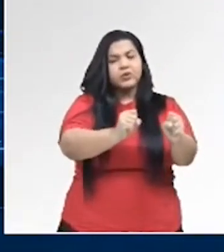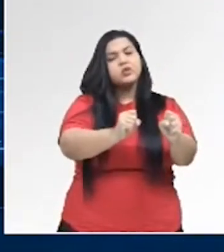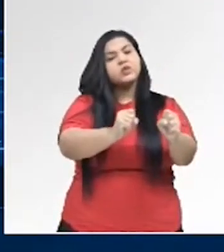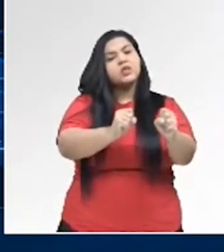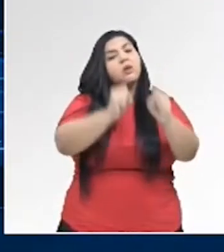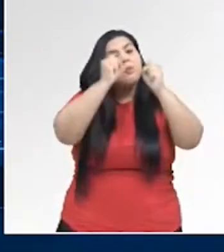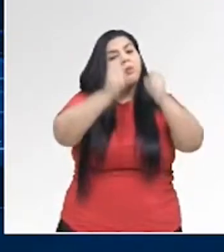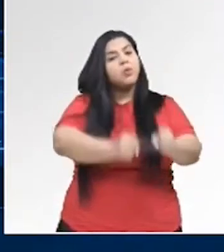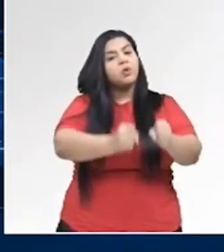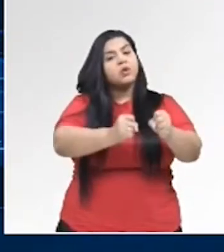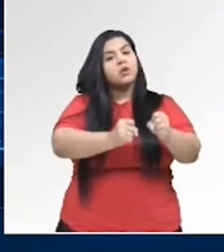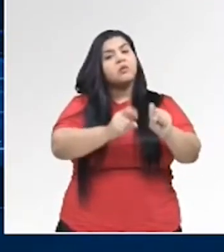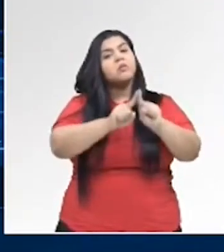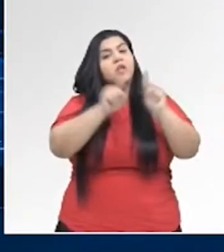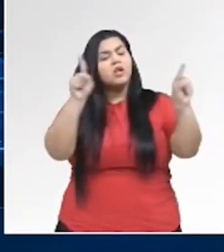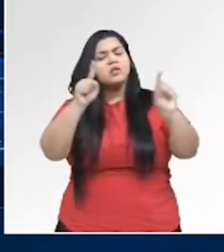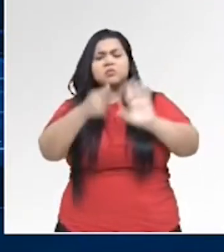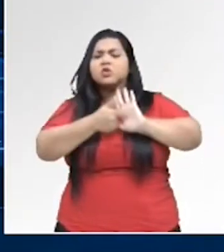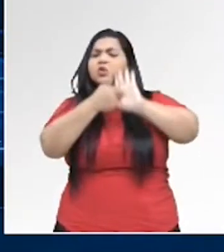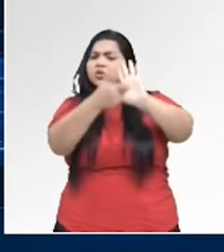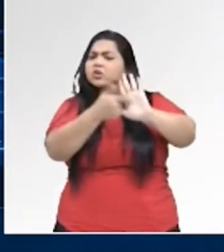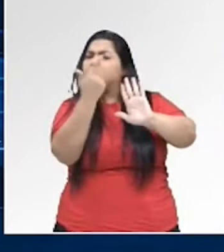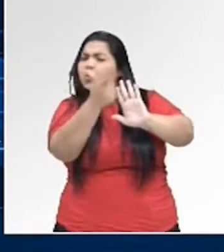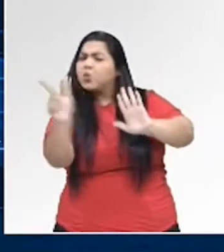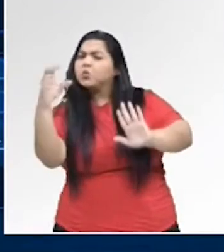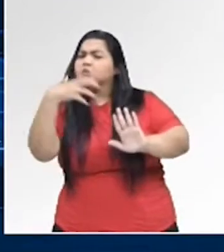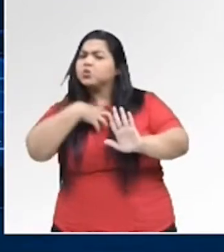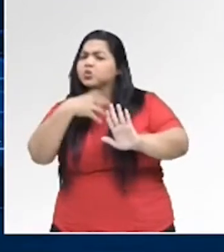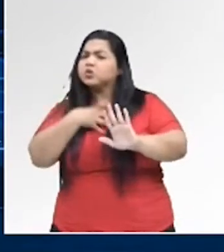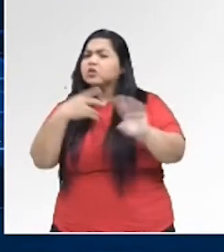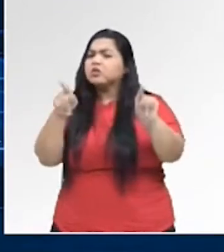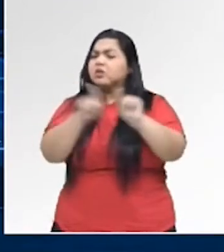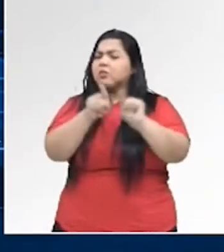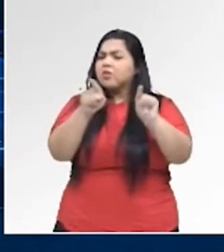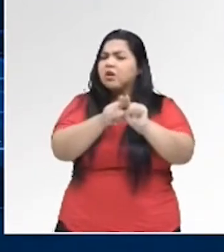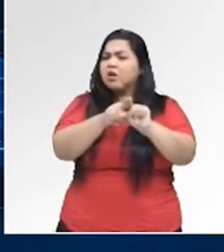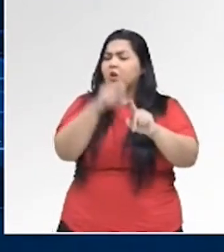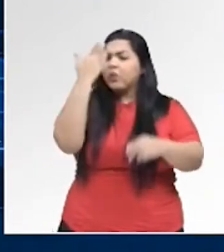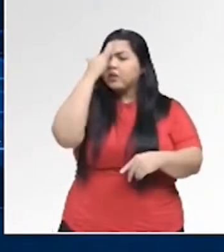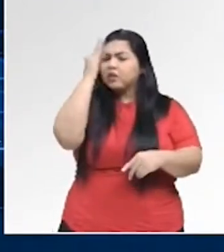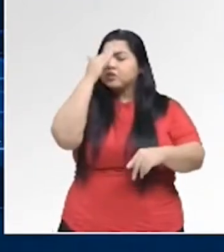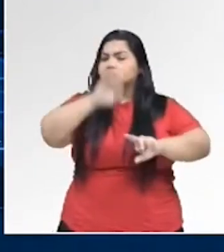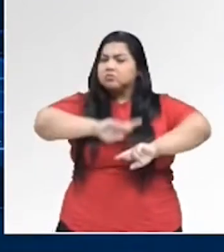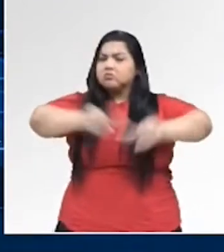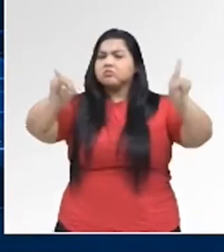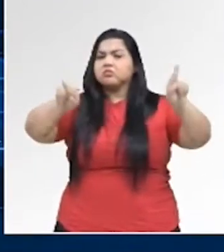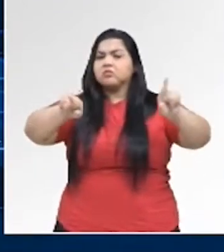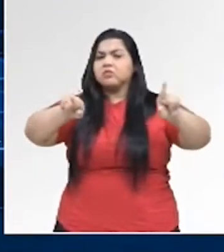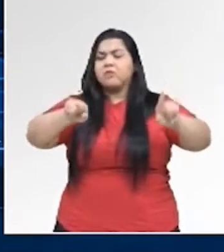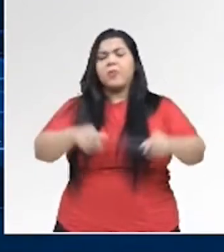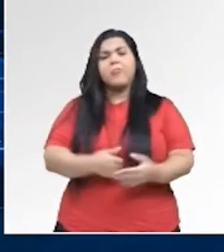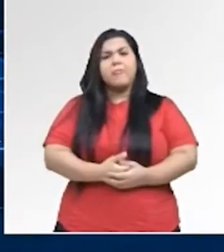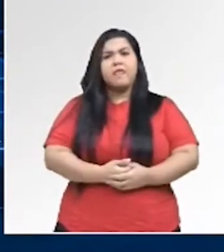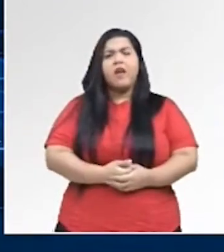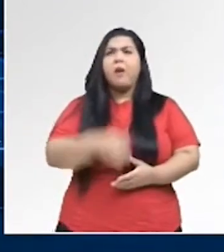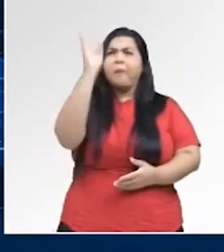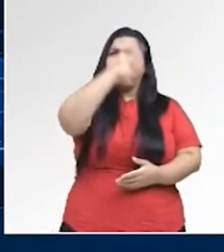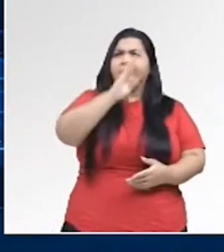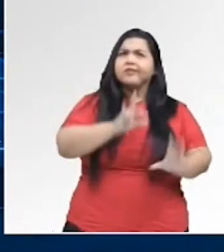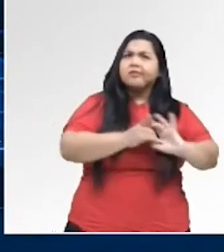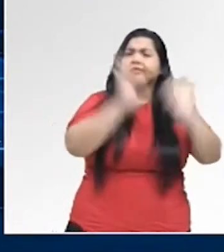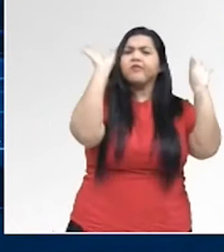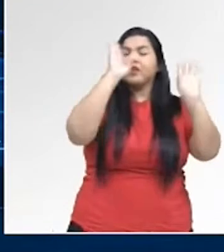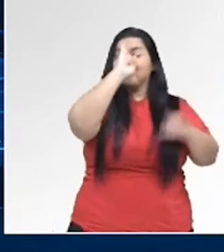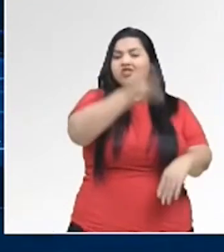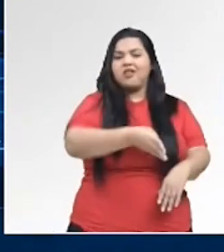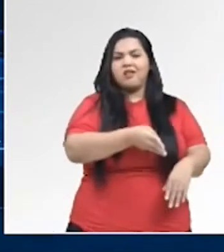de poder, mas traz um outro sentido, uma interpretação diferenciada, né? Em vez de dizer o Brasil estar livre,